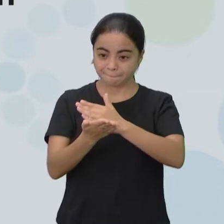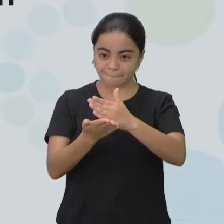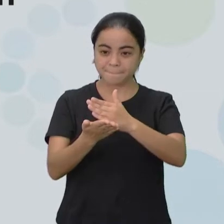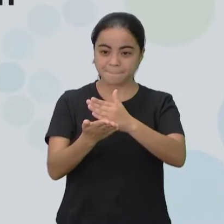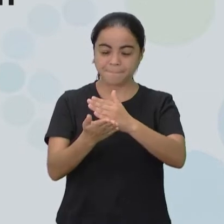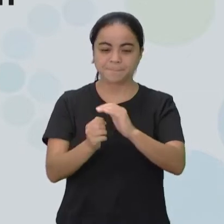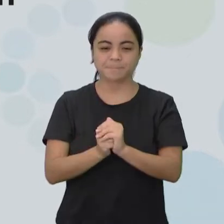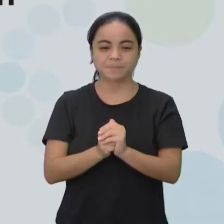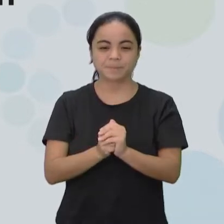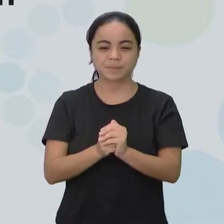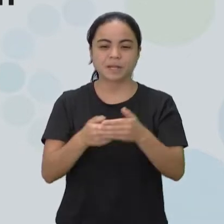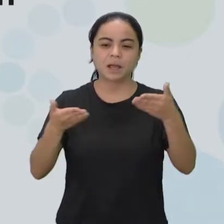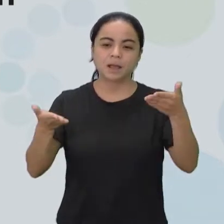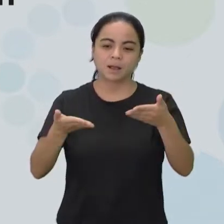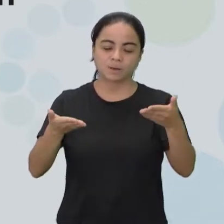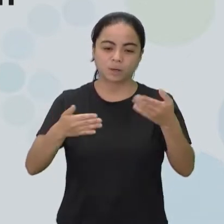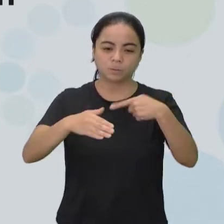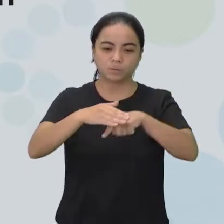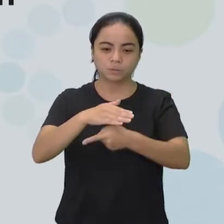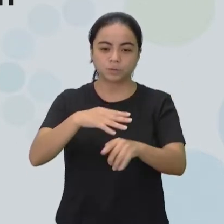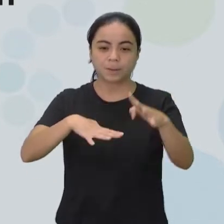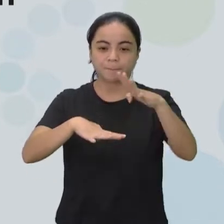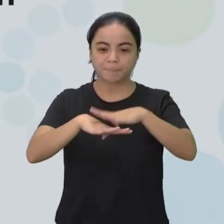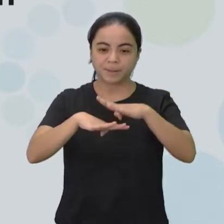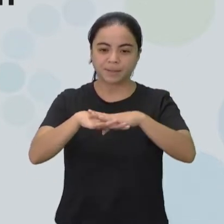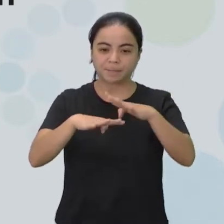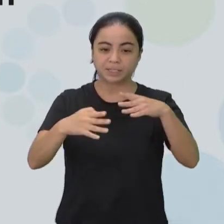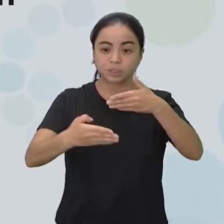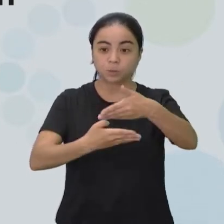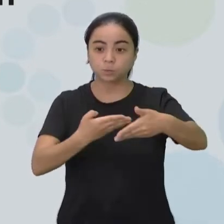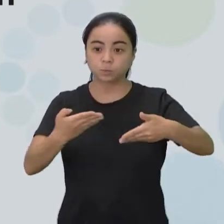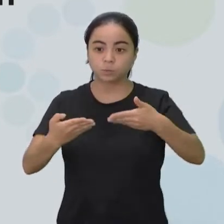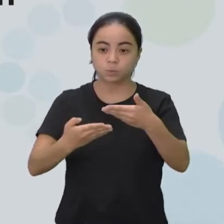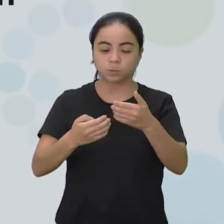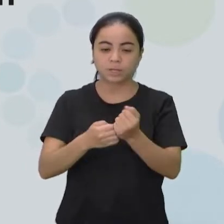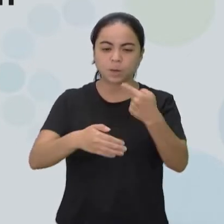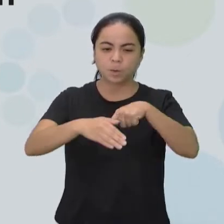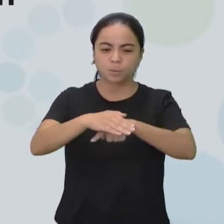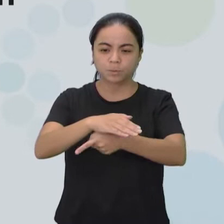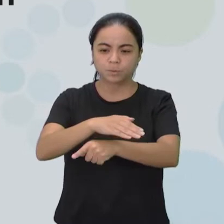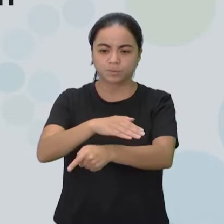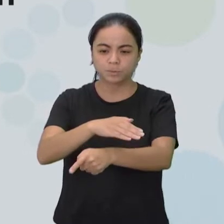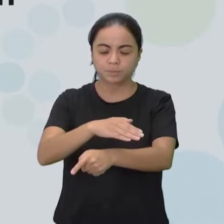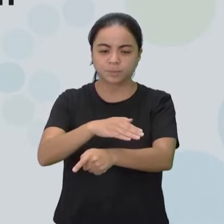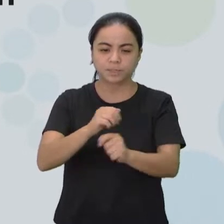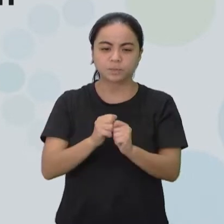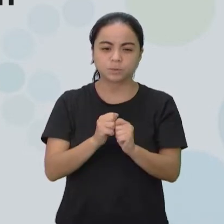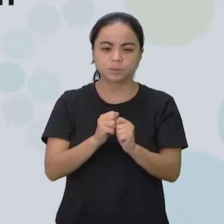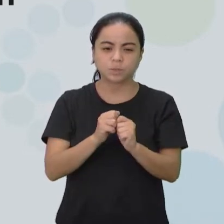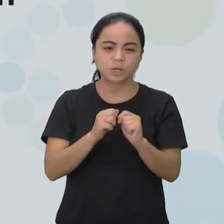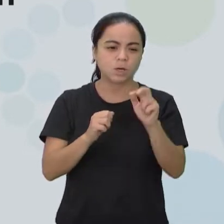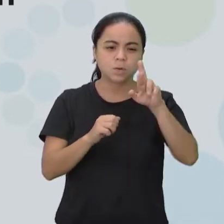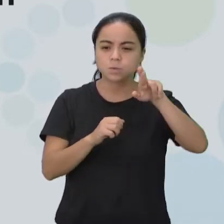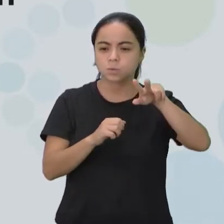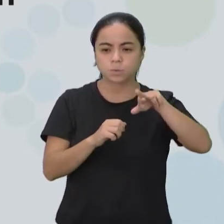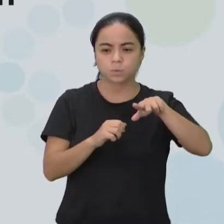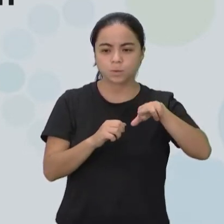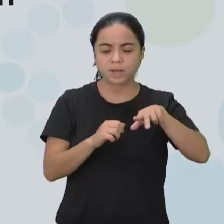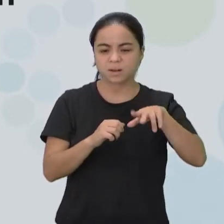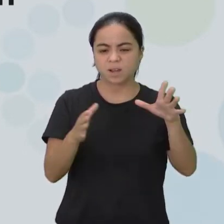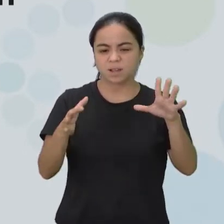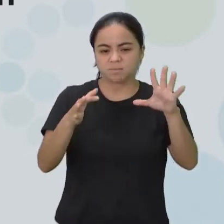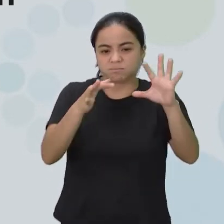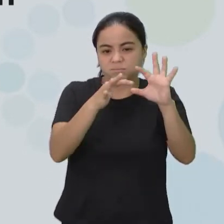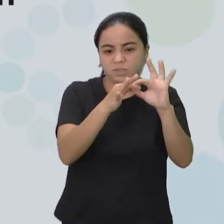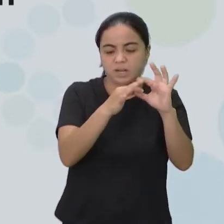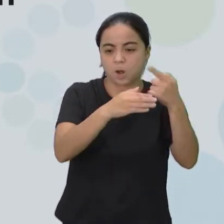percurso. A gente está aqui no aprofundamento Matemática Conectada. Ele é um aprofundamento que ele não inclui outras, né, não é